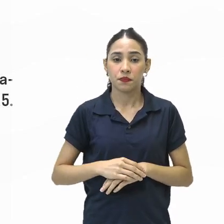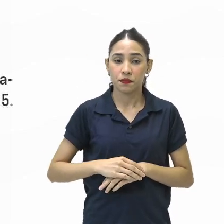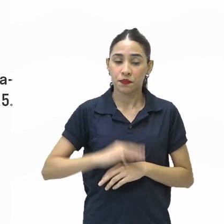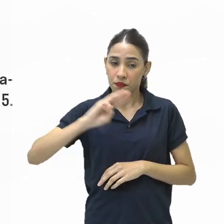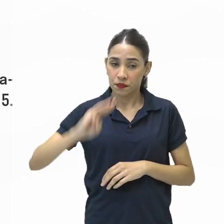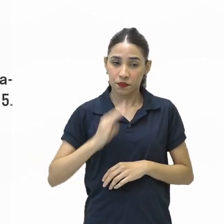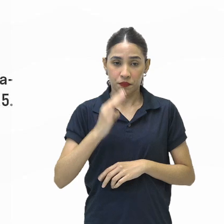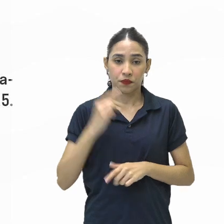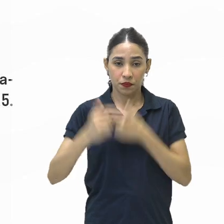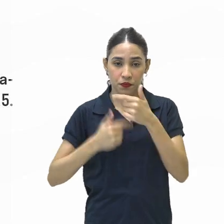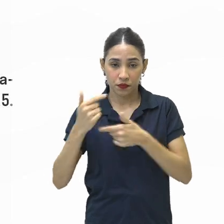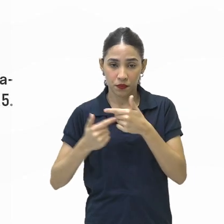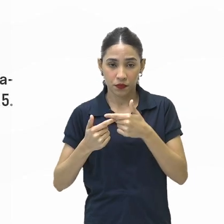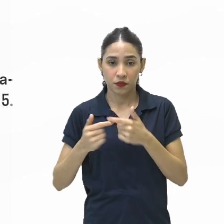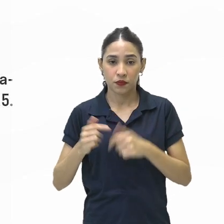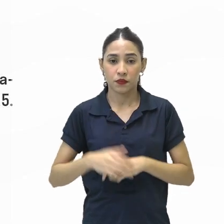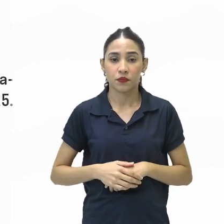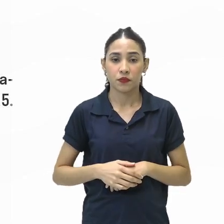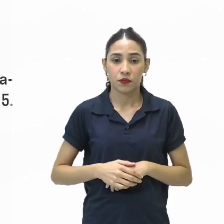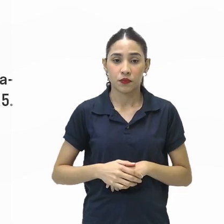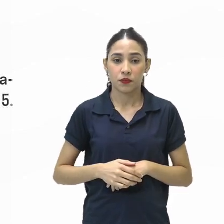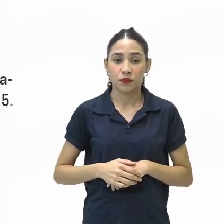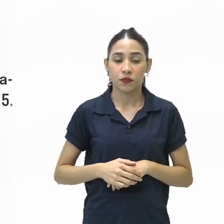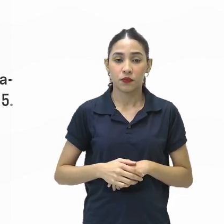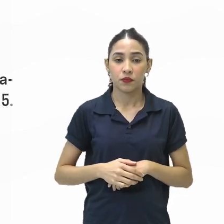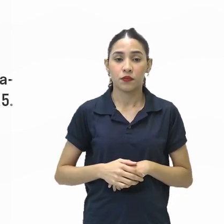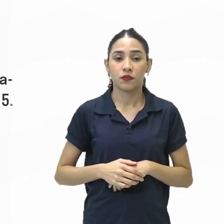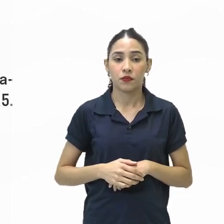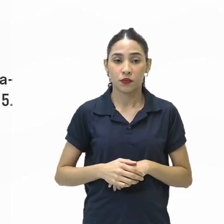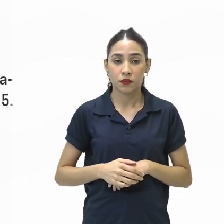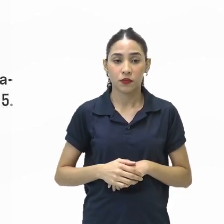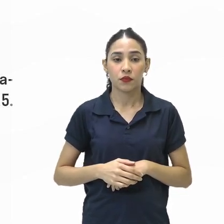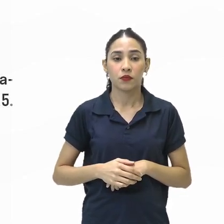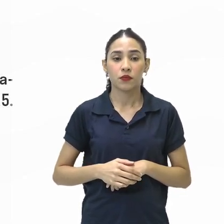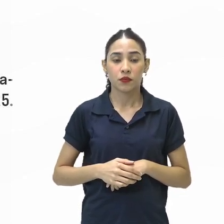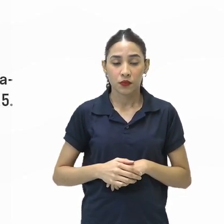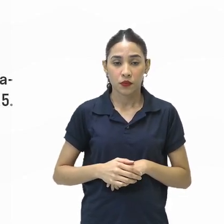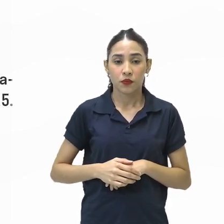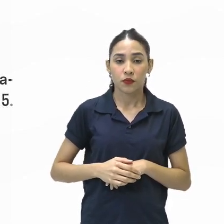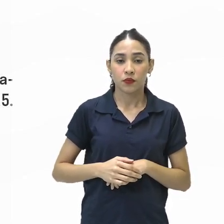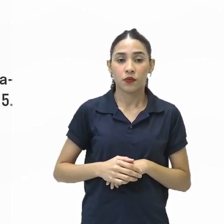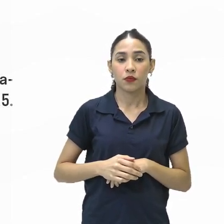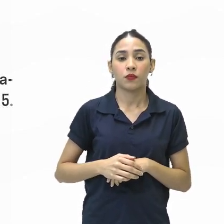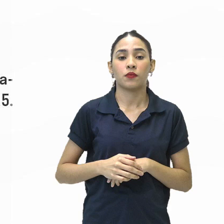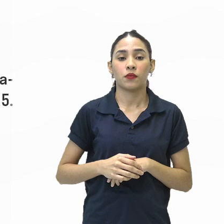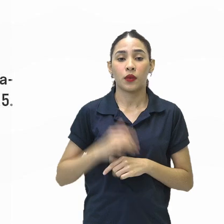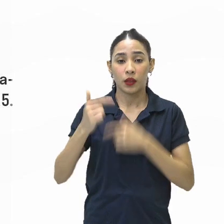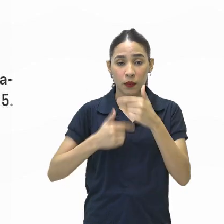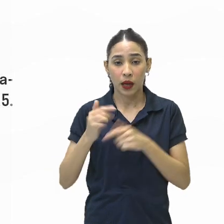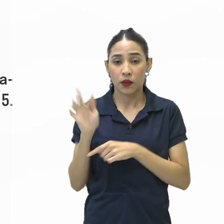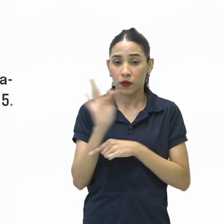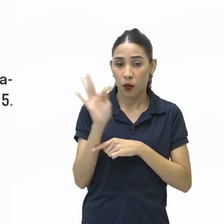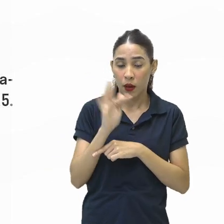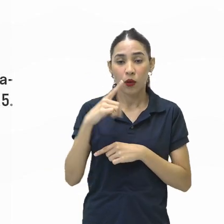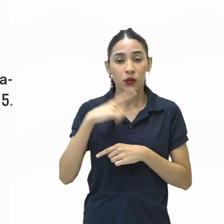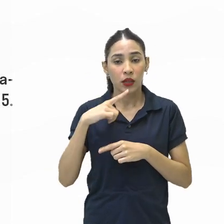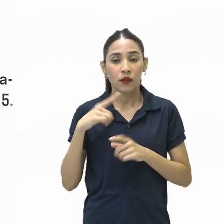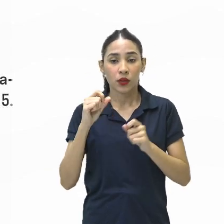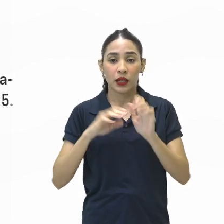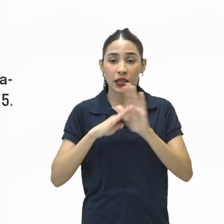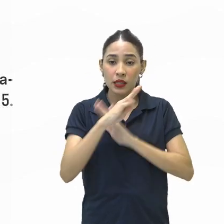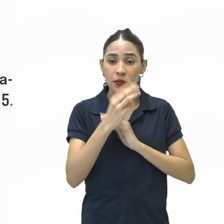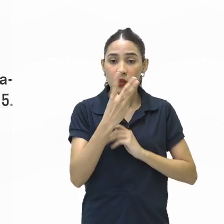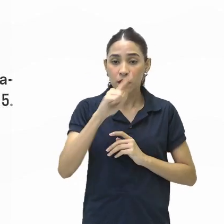47,3 milhões de desempregados, de empregos formais. Isso teve aí um crescimento